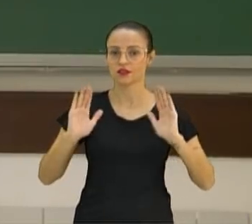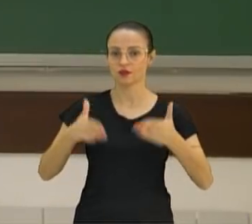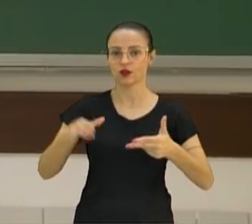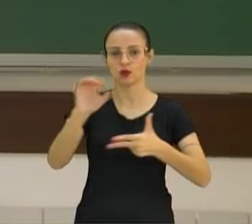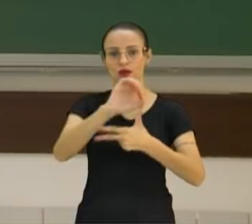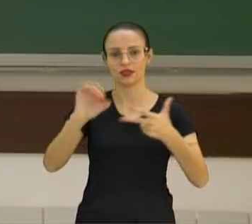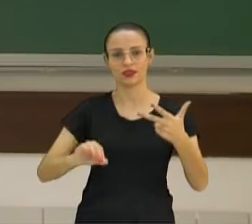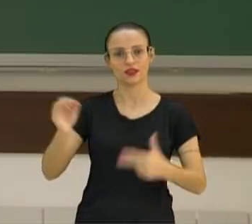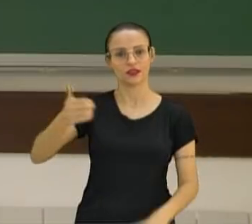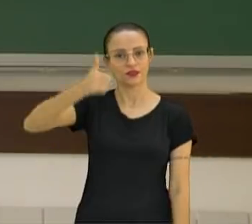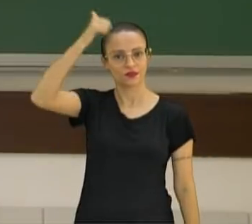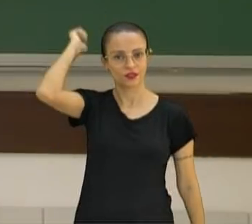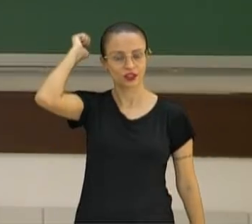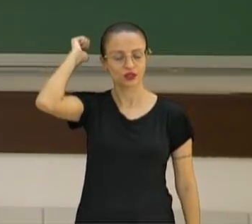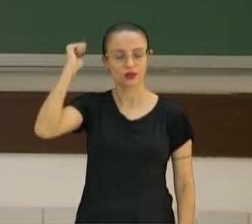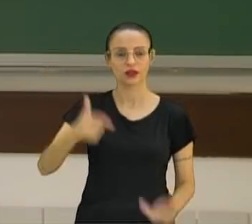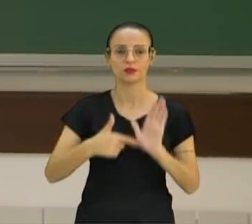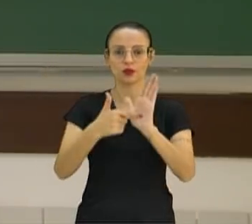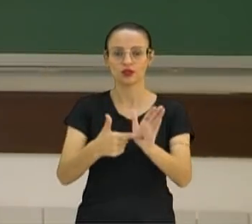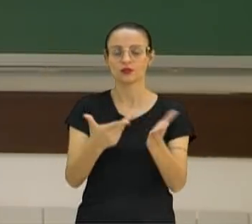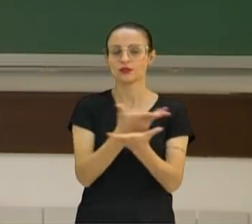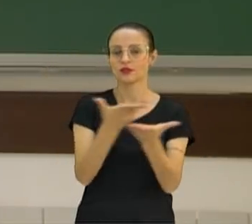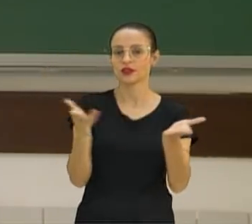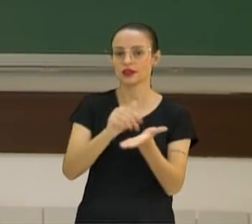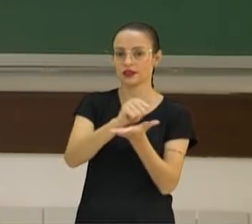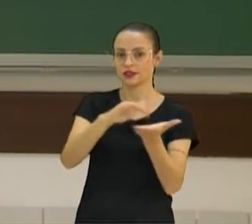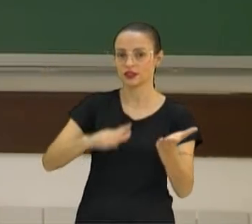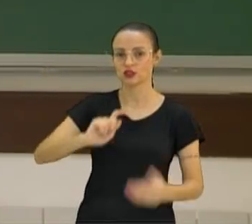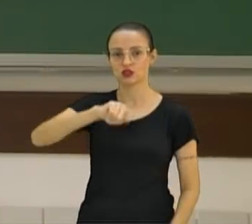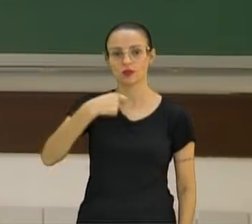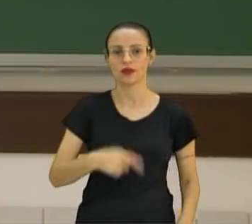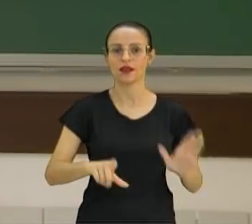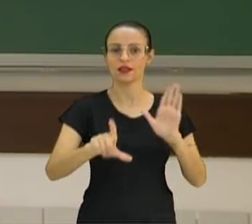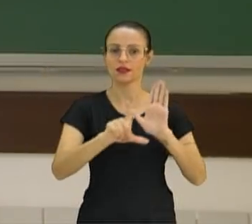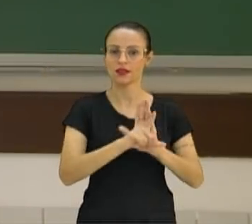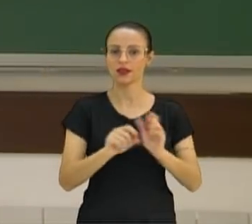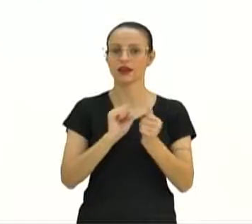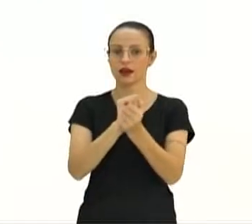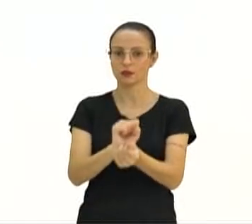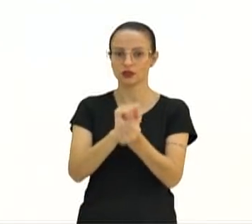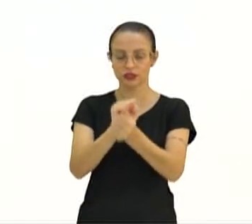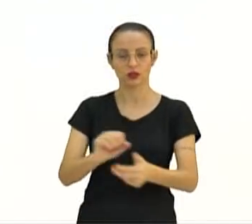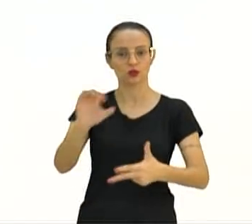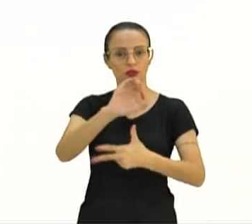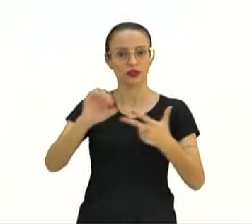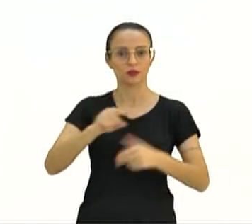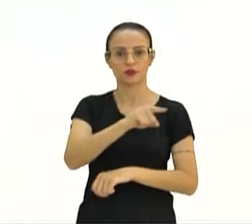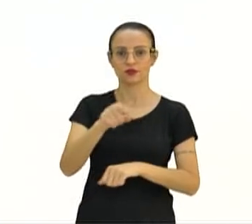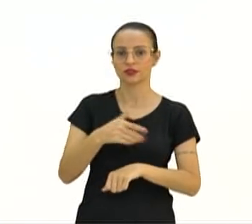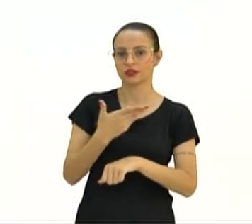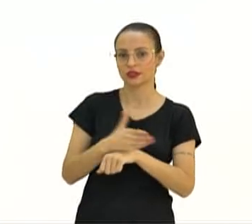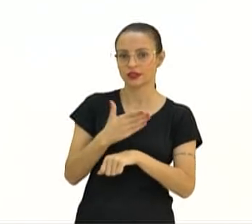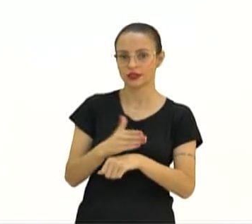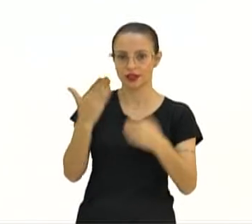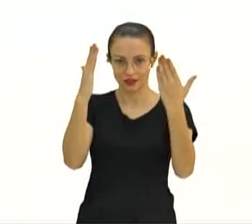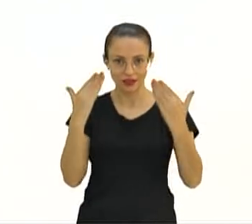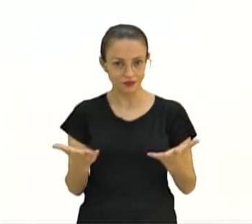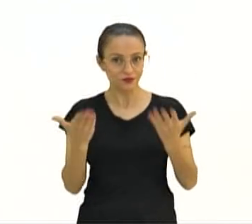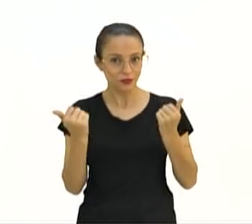Enem, foco no vestibular, traga aqui um exercício sobre leis abolicionistas que caiu no Enem para a gente fazer essa análise. Vamos lá?